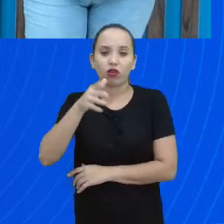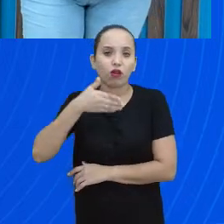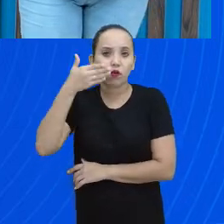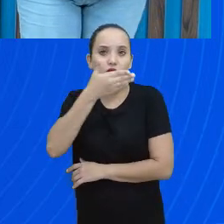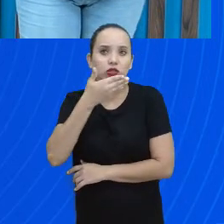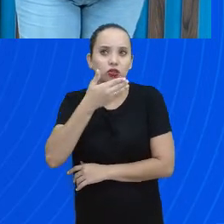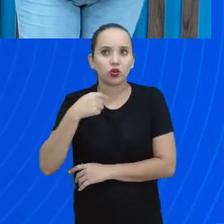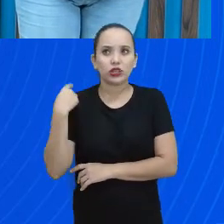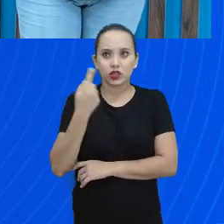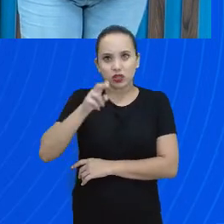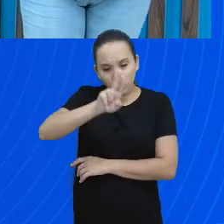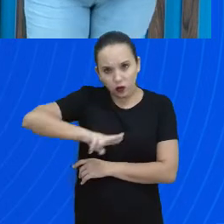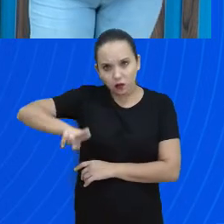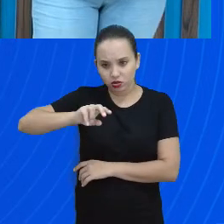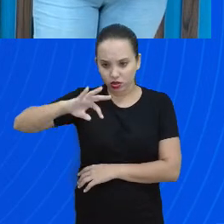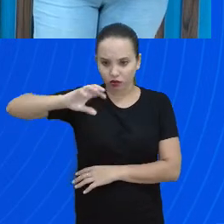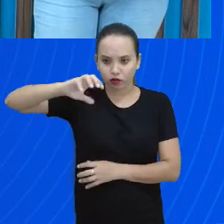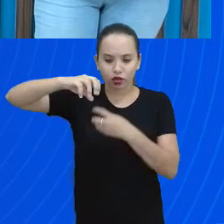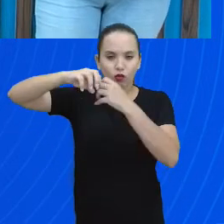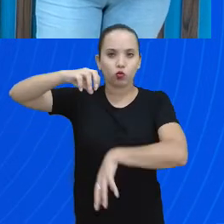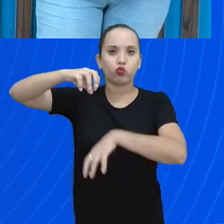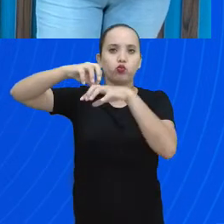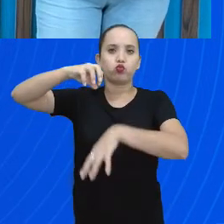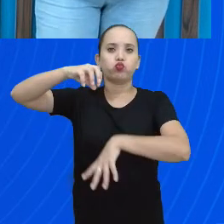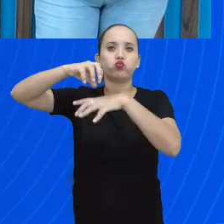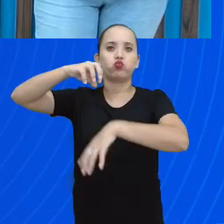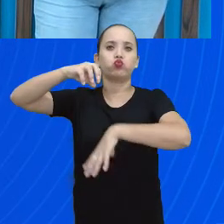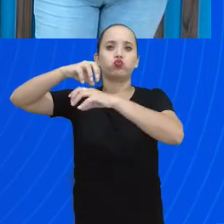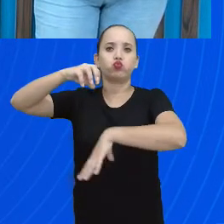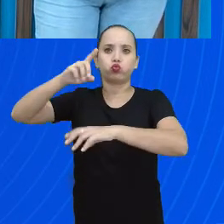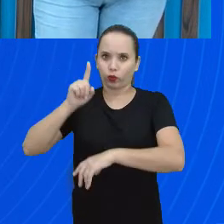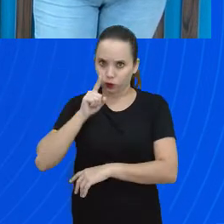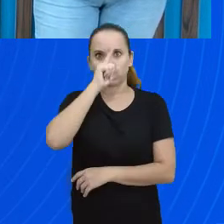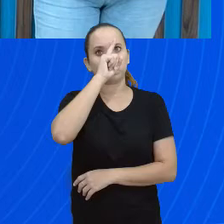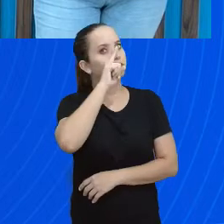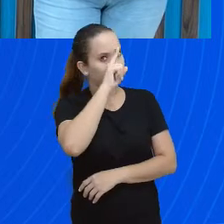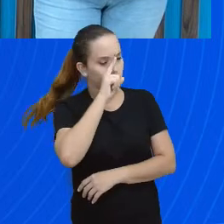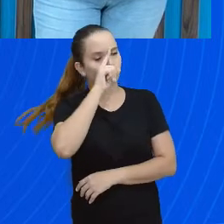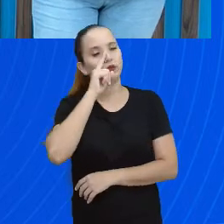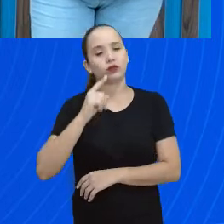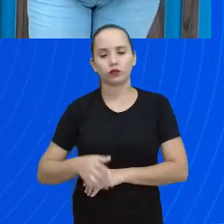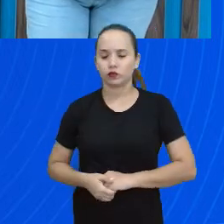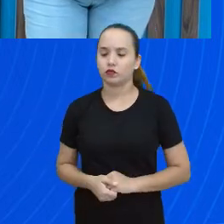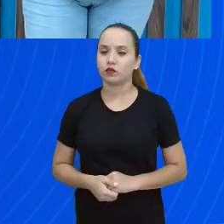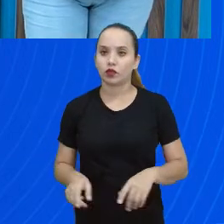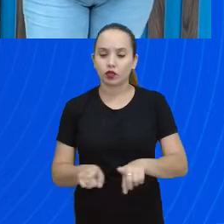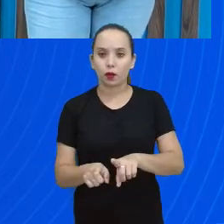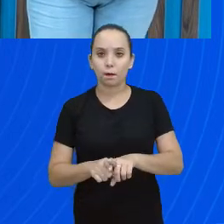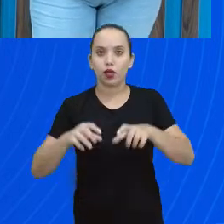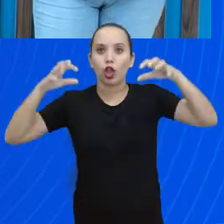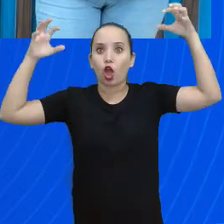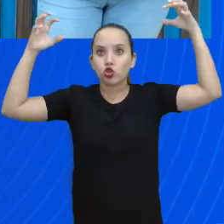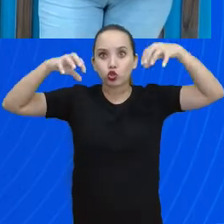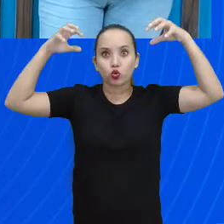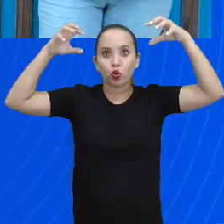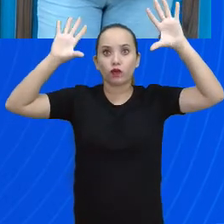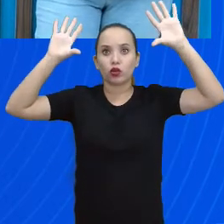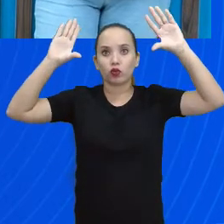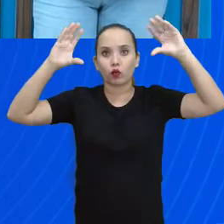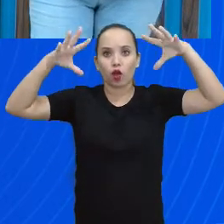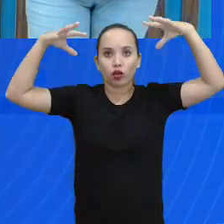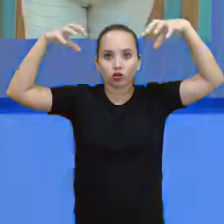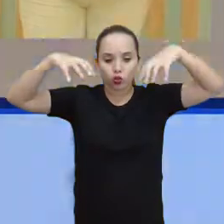gente ainda desperdiça. Gente, isso é um perigo, hein? Diminuição do nível das chuvas por conta de toda